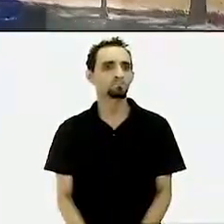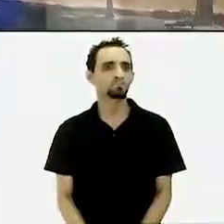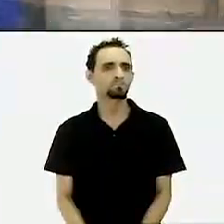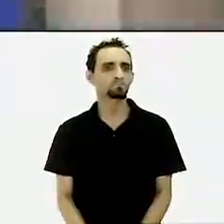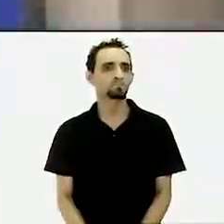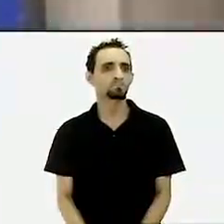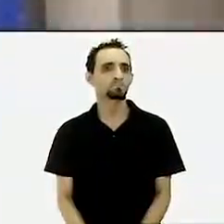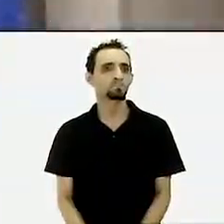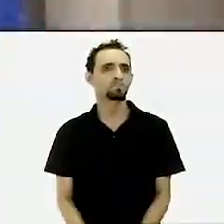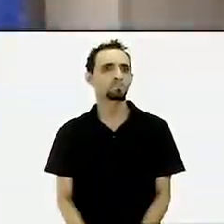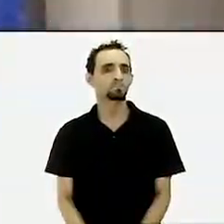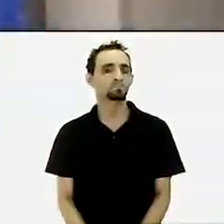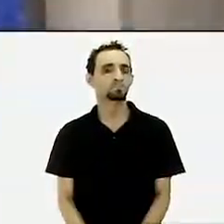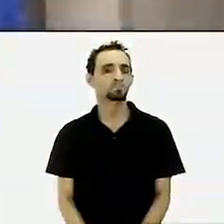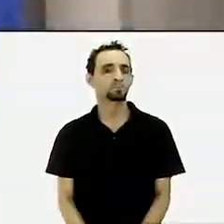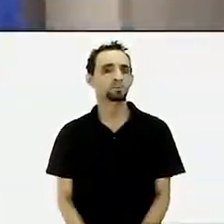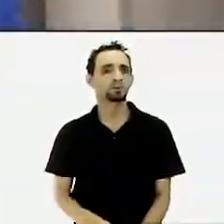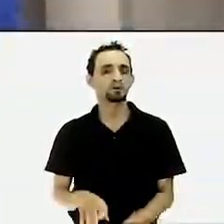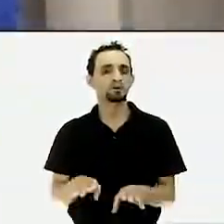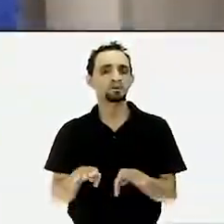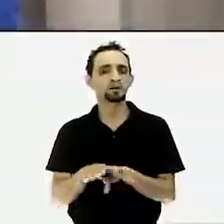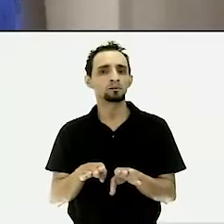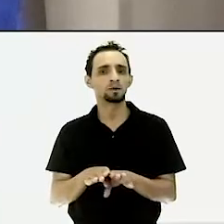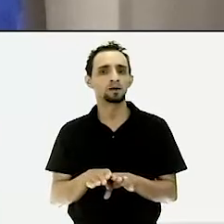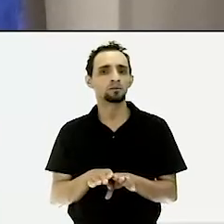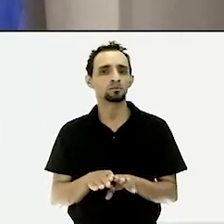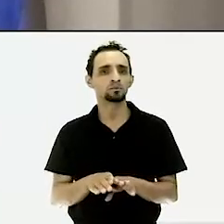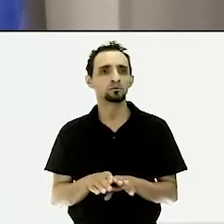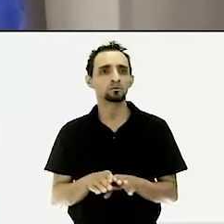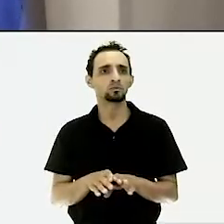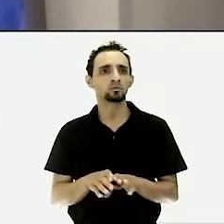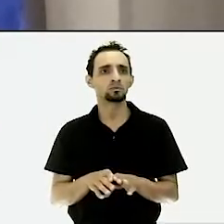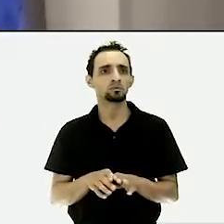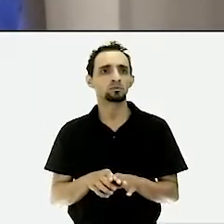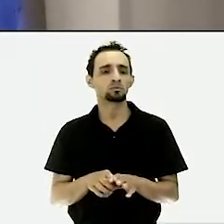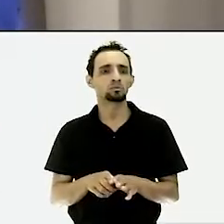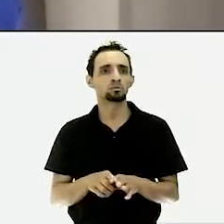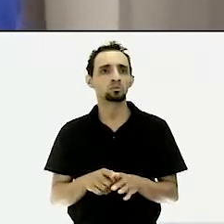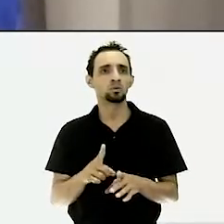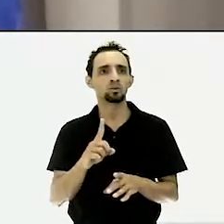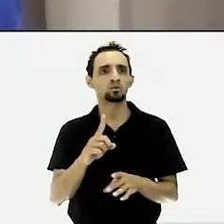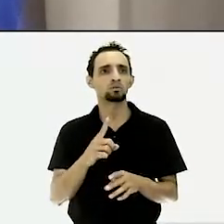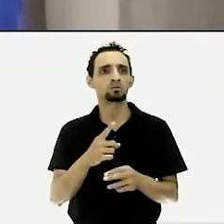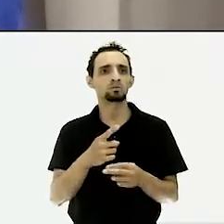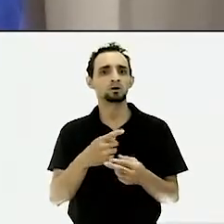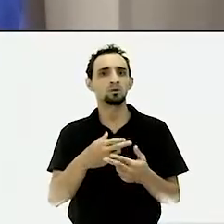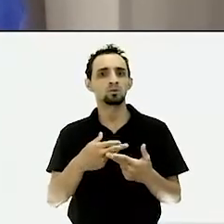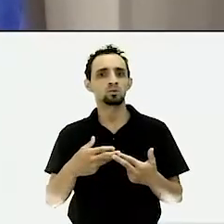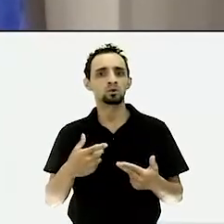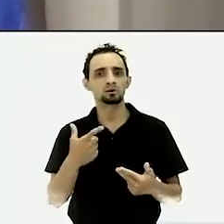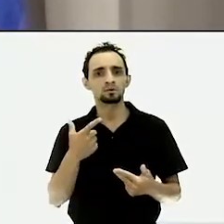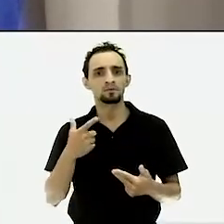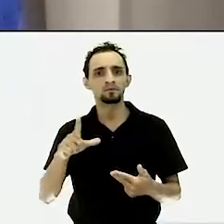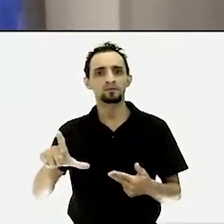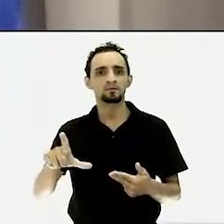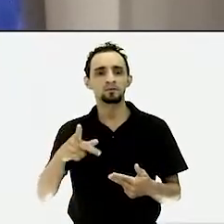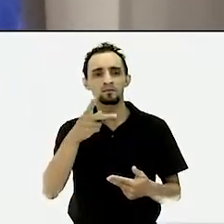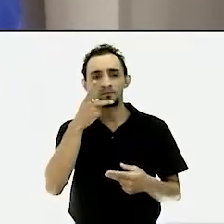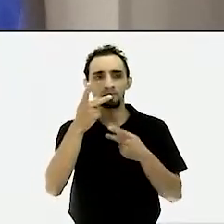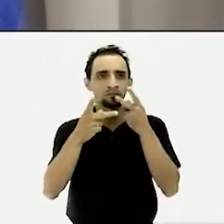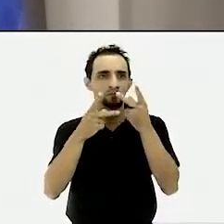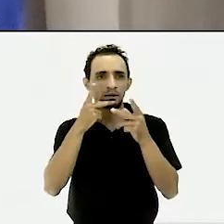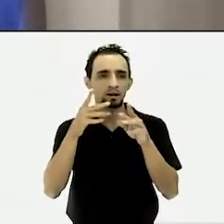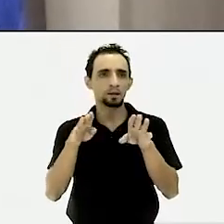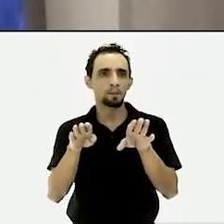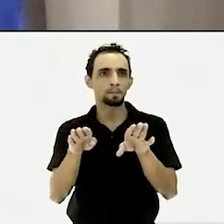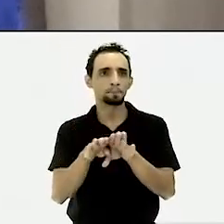Ah, meu outro assunto agora é de indignação. A gente sabe elogiar, mas eu tenho que cobrar também. O que está acontecendo? Eu vi uma postagem